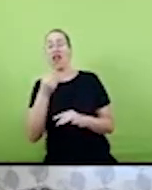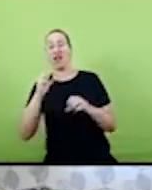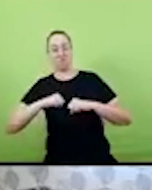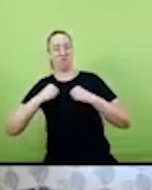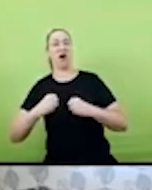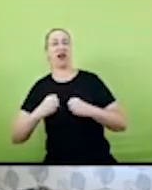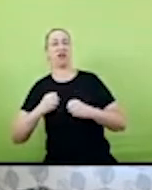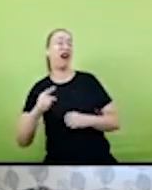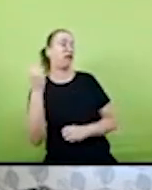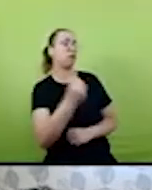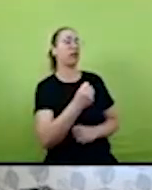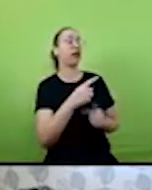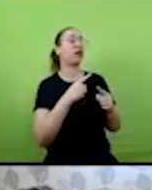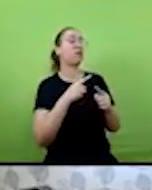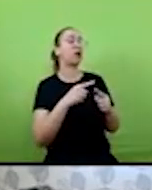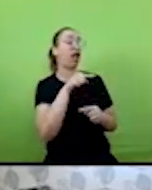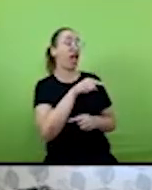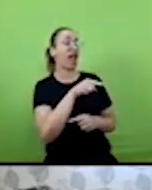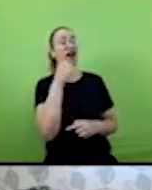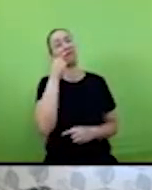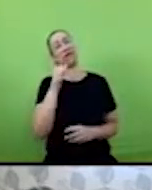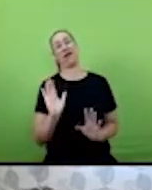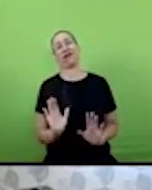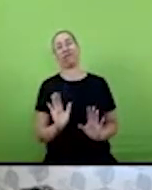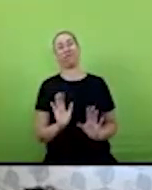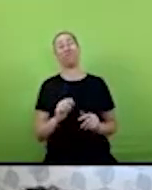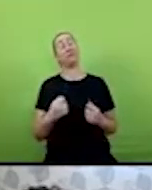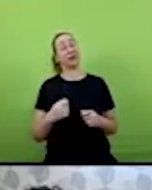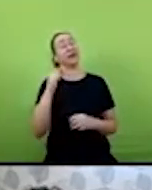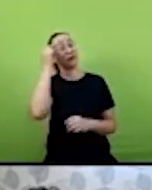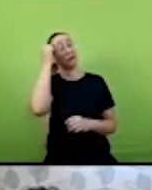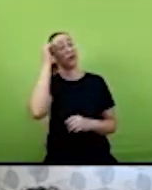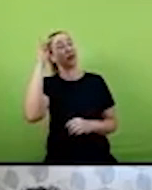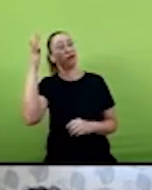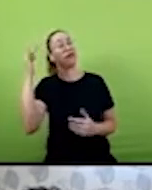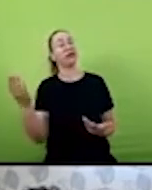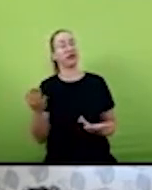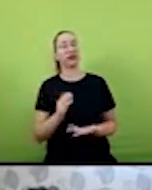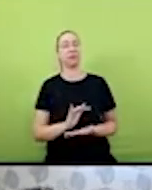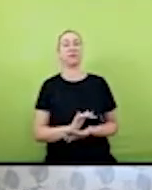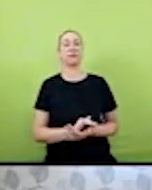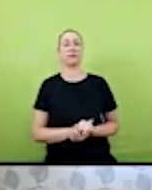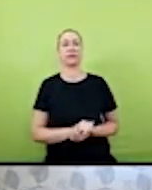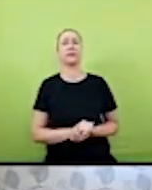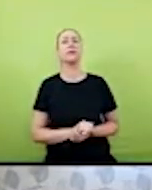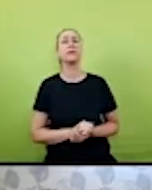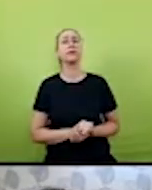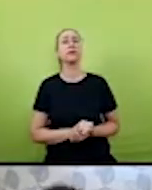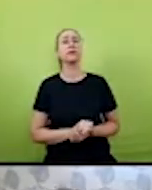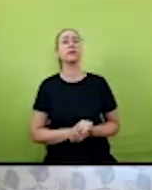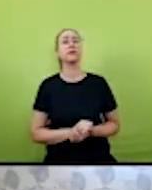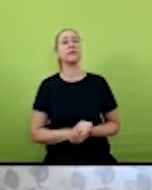de mulher, que tem aí algumas características para a gente pensar sobre isso. A lei da importunação sexual, que foi originada